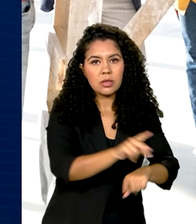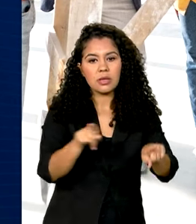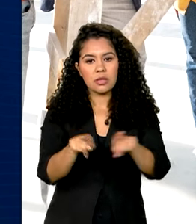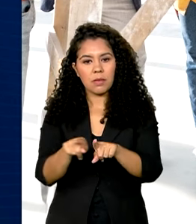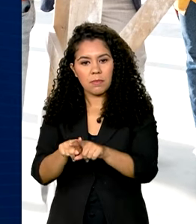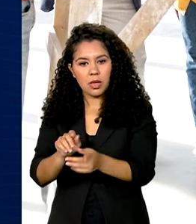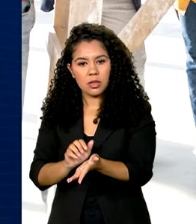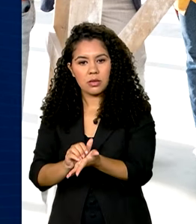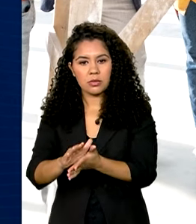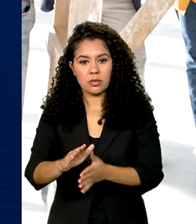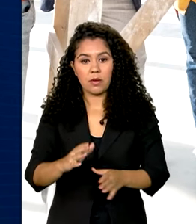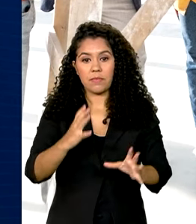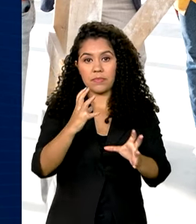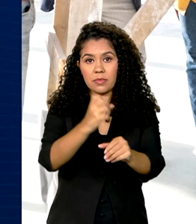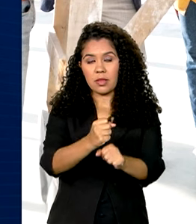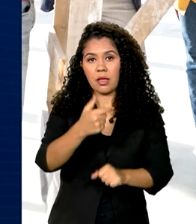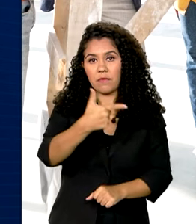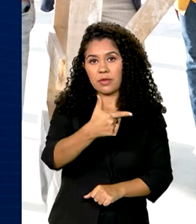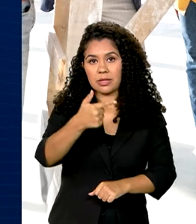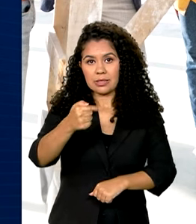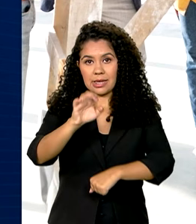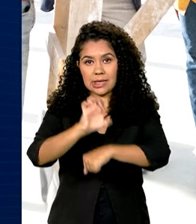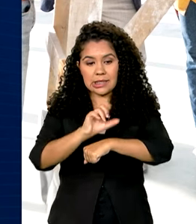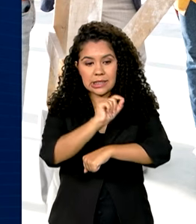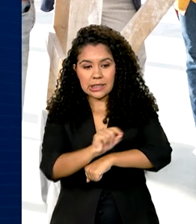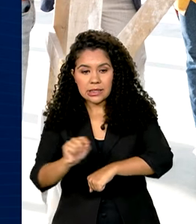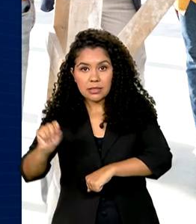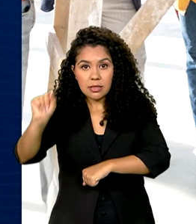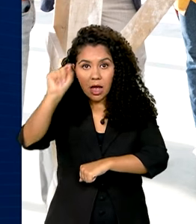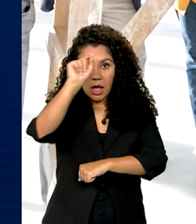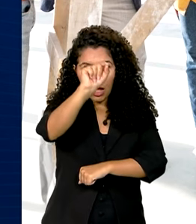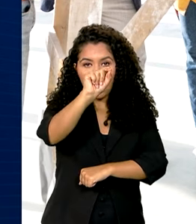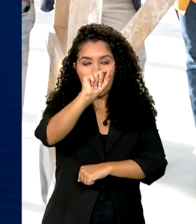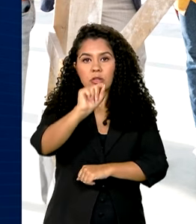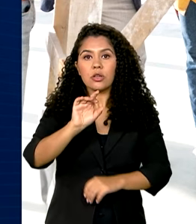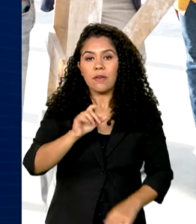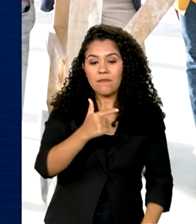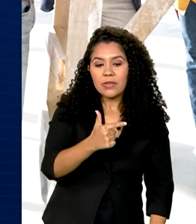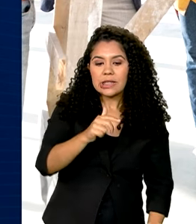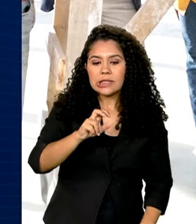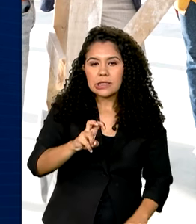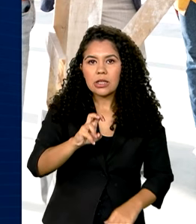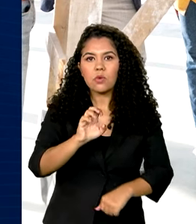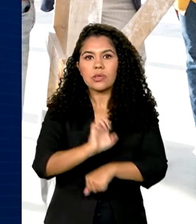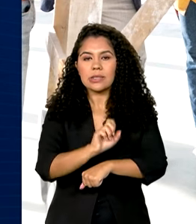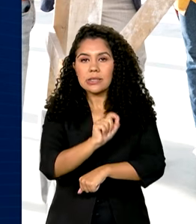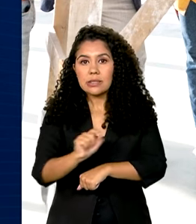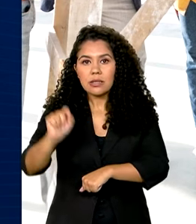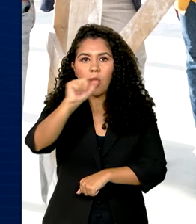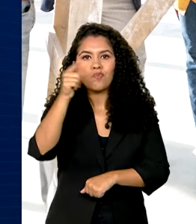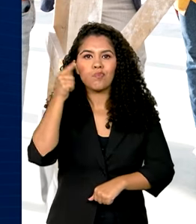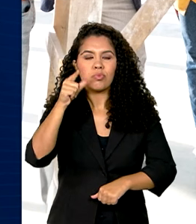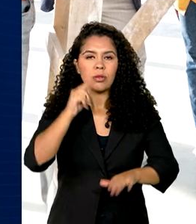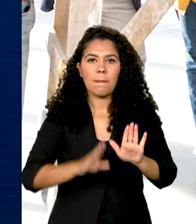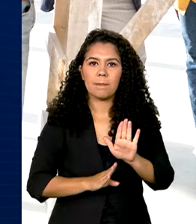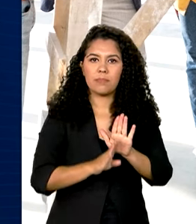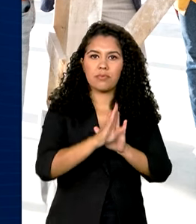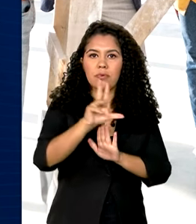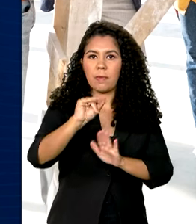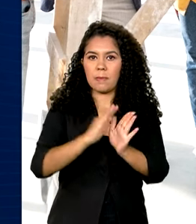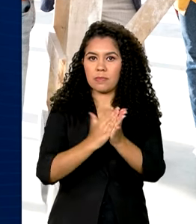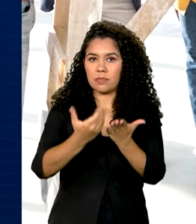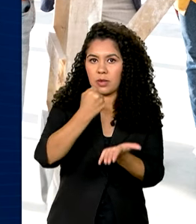demissões. Das 27 unidades da federação, 25 apresentaram crescimento na taxa de emprego